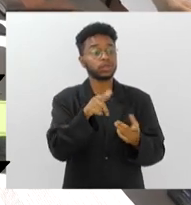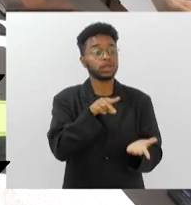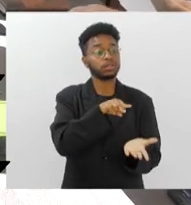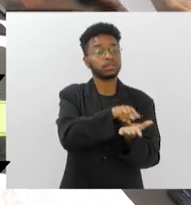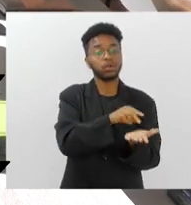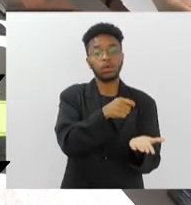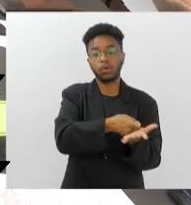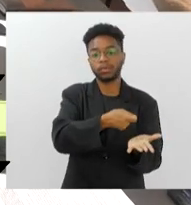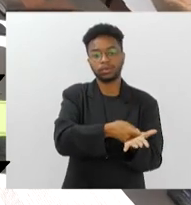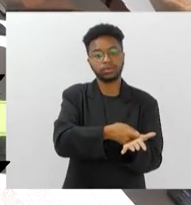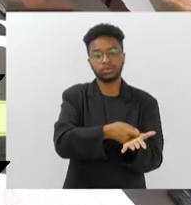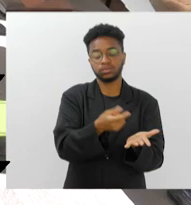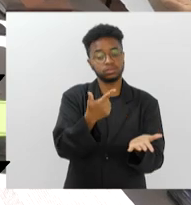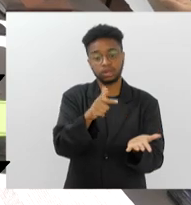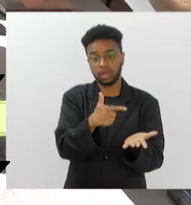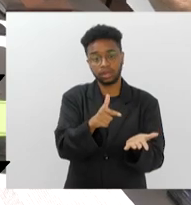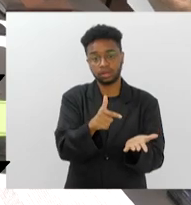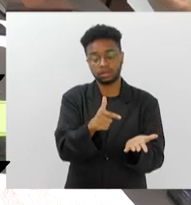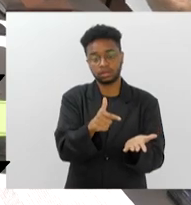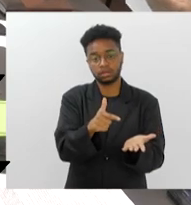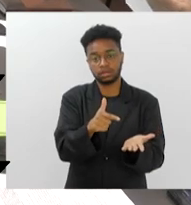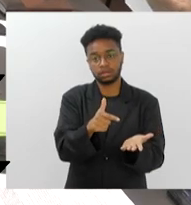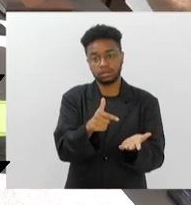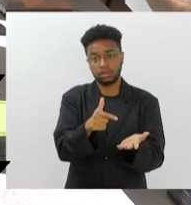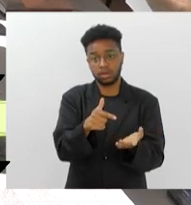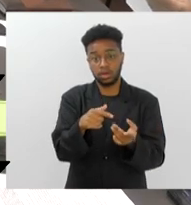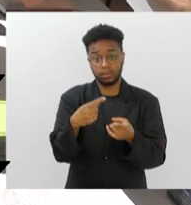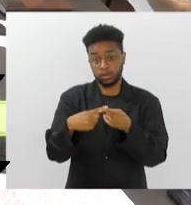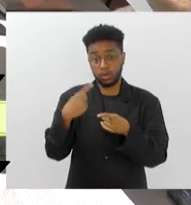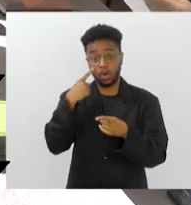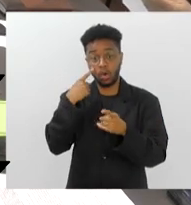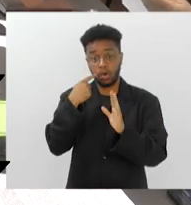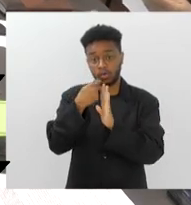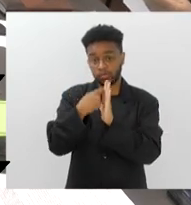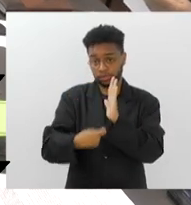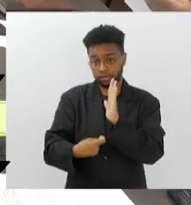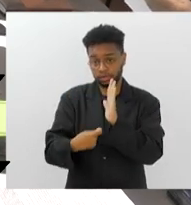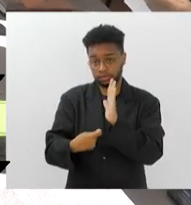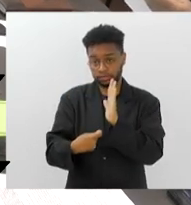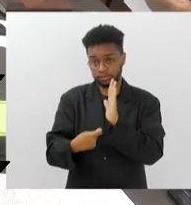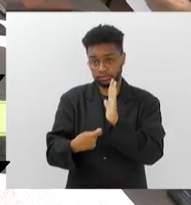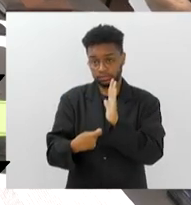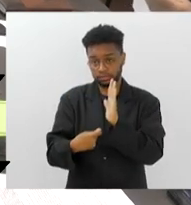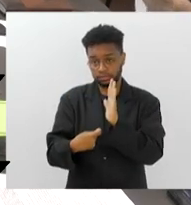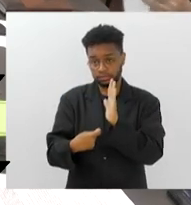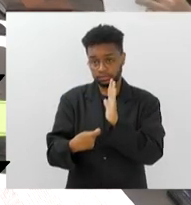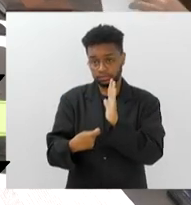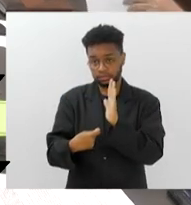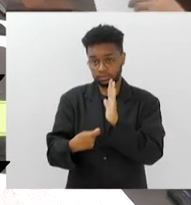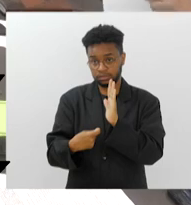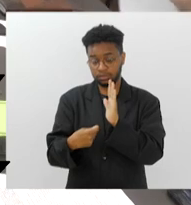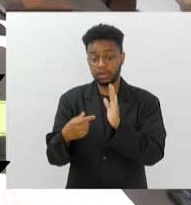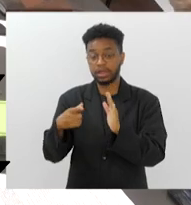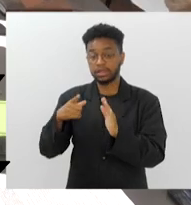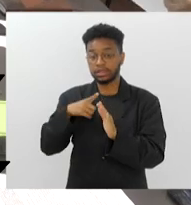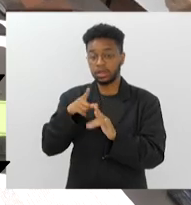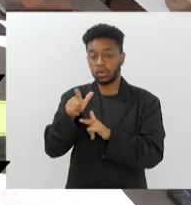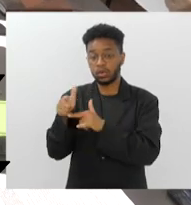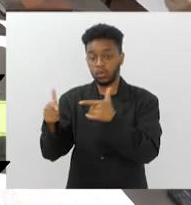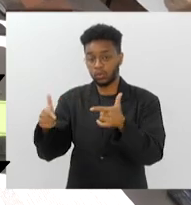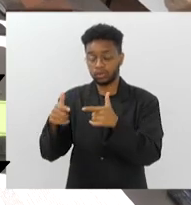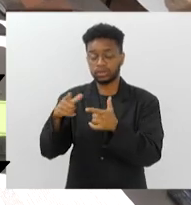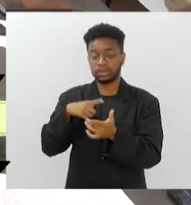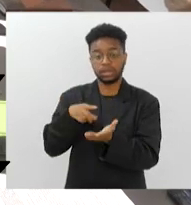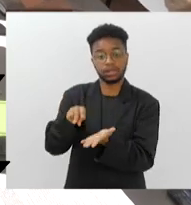u Essa é a questão O problema é que assim a punição olha só a emenda como é que tá olha só profissionais outras físicas envolvidas em casos de internações